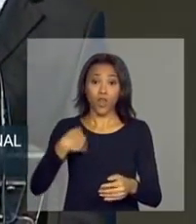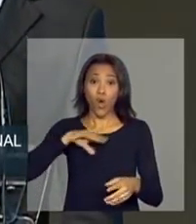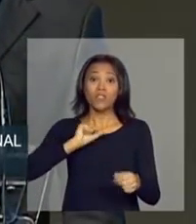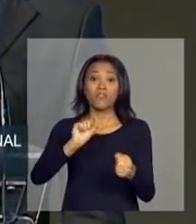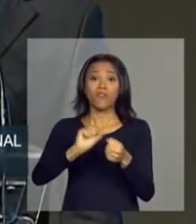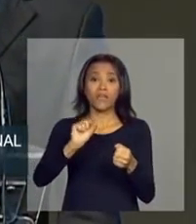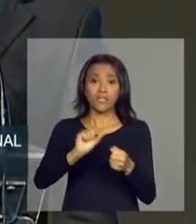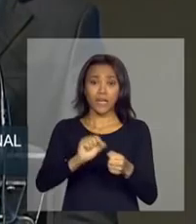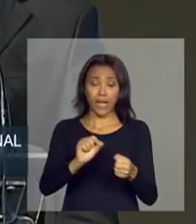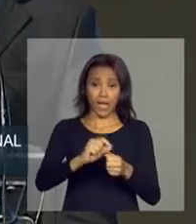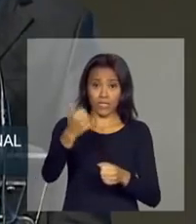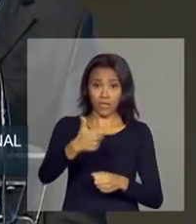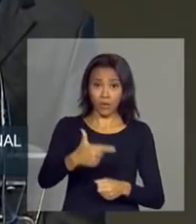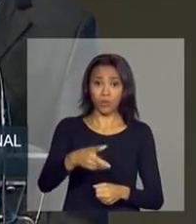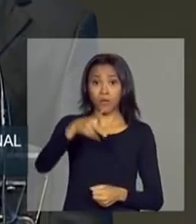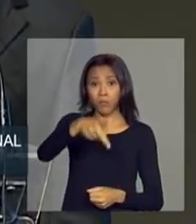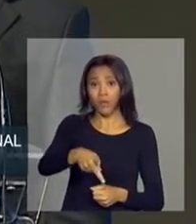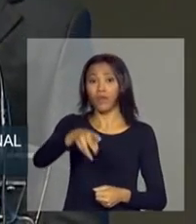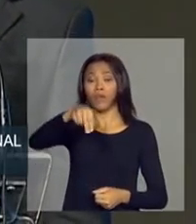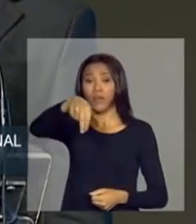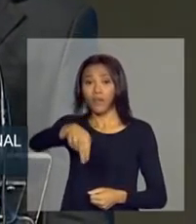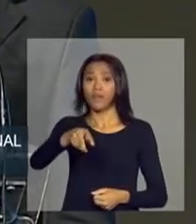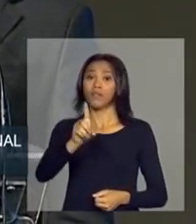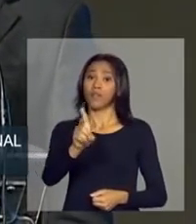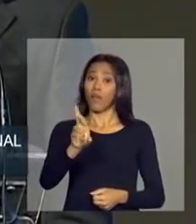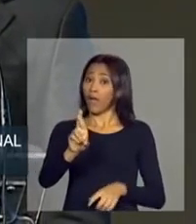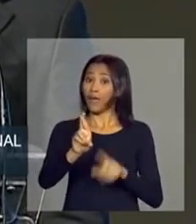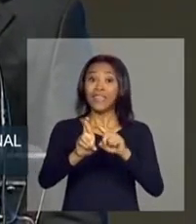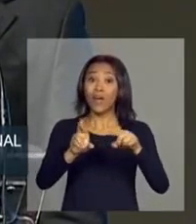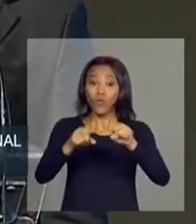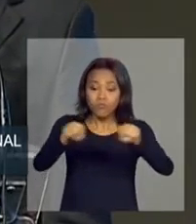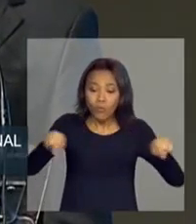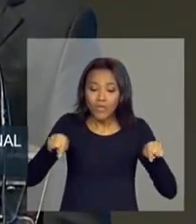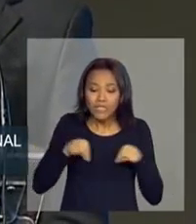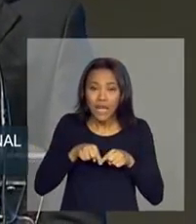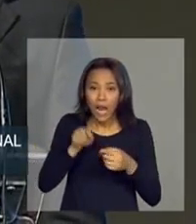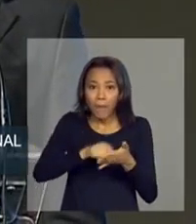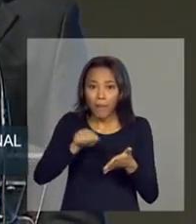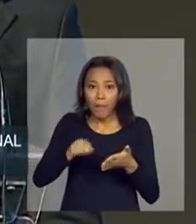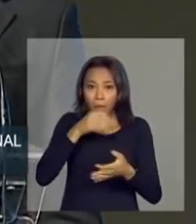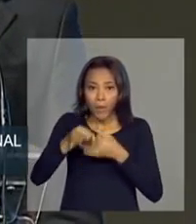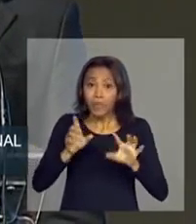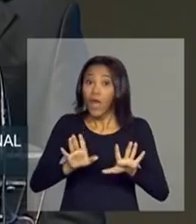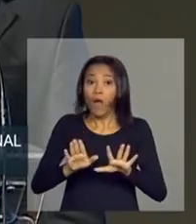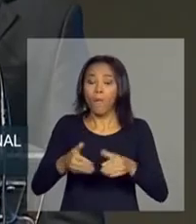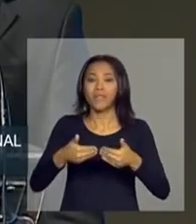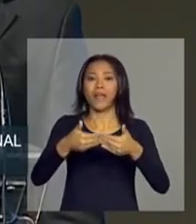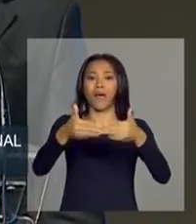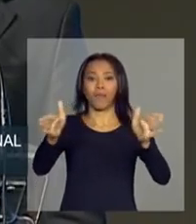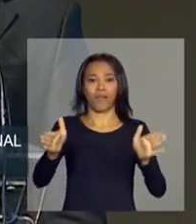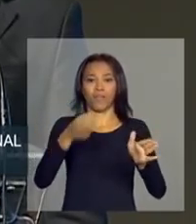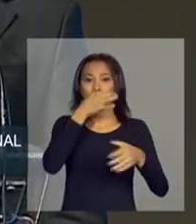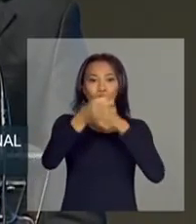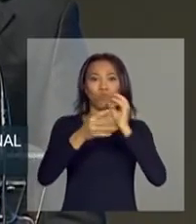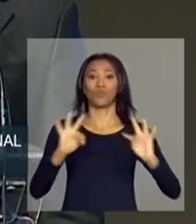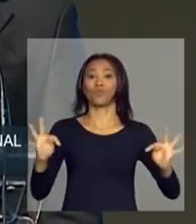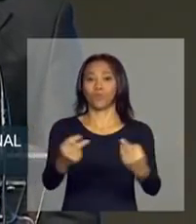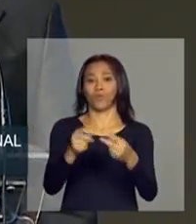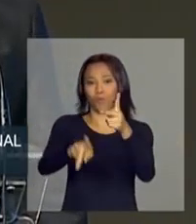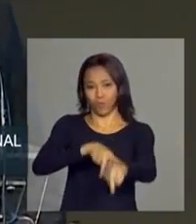de pensar o Brasil como um todo. E agora nós damos um passo ainda mais ousado.